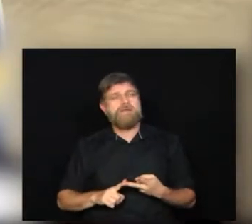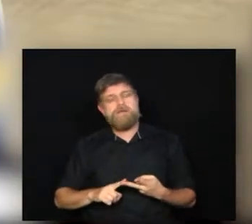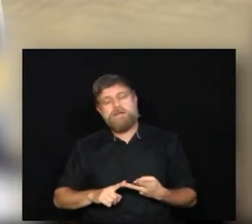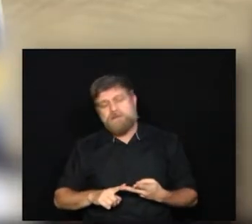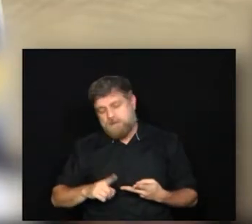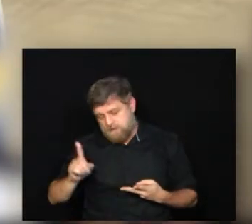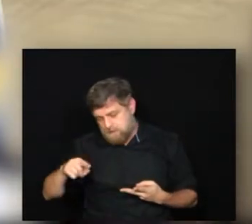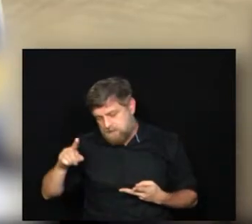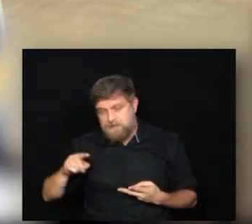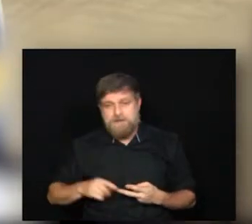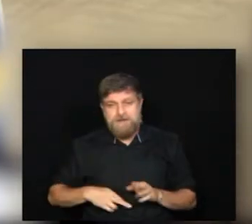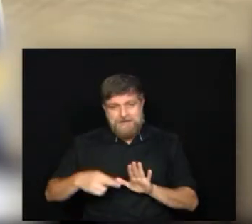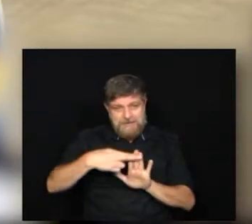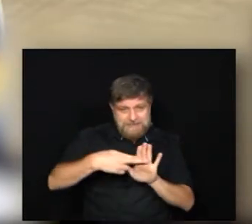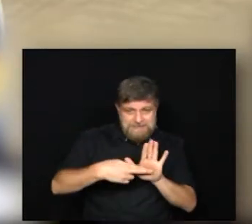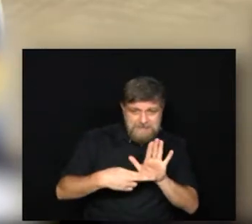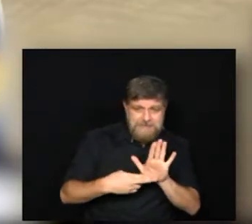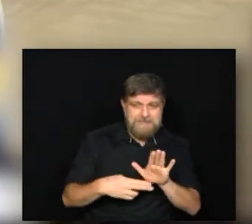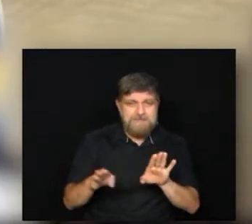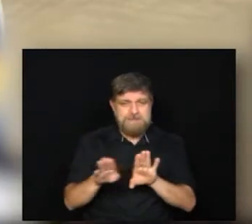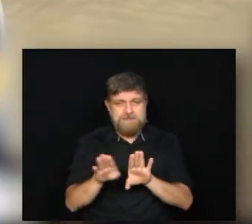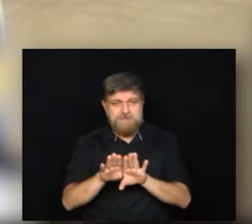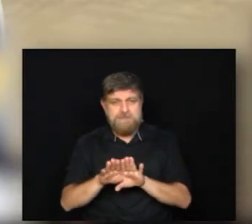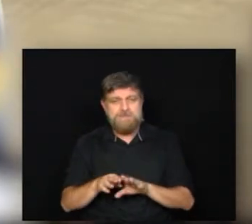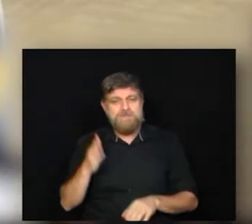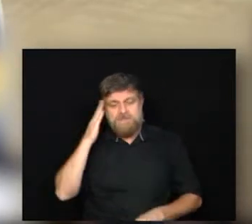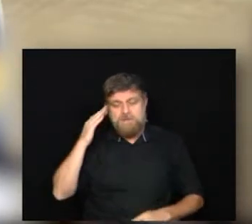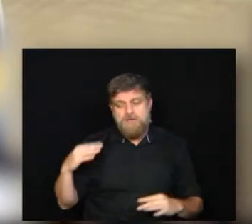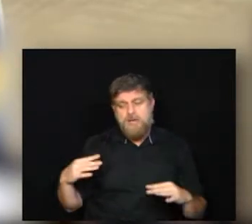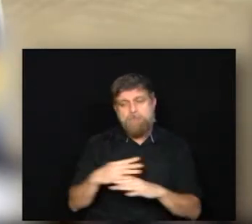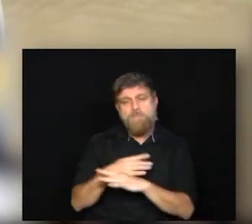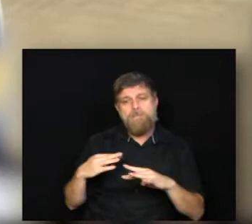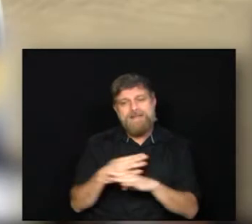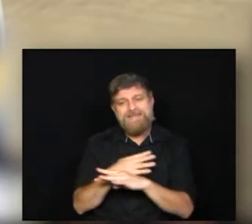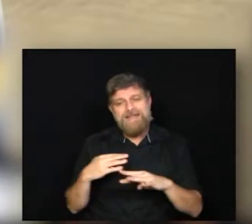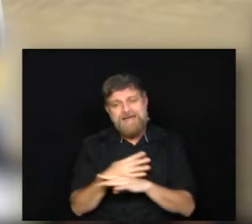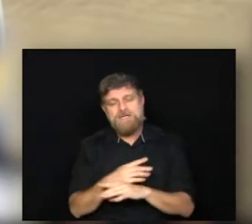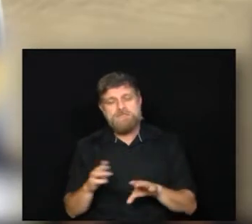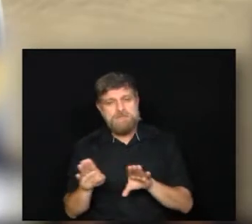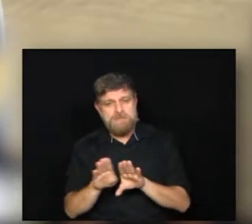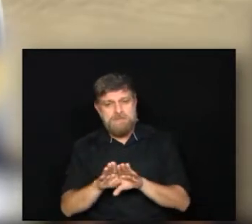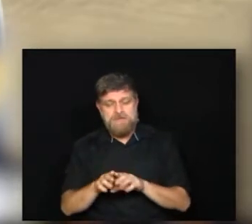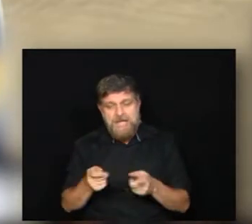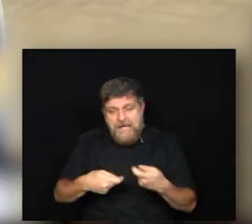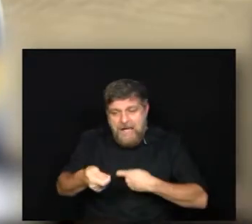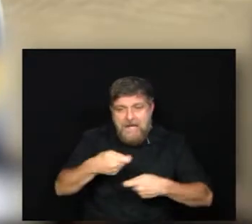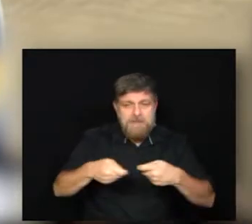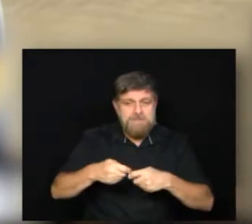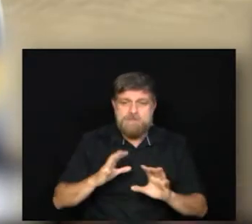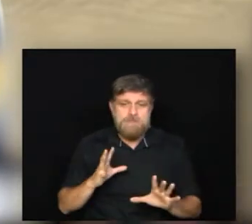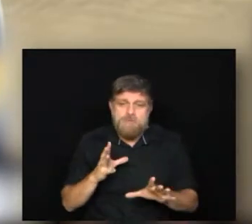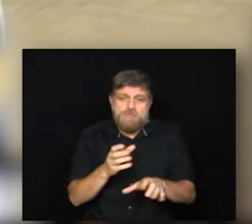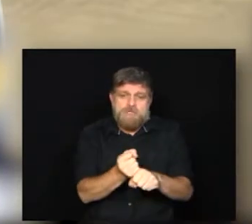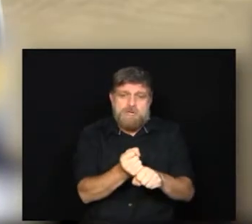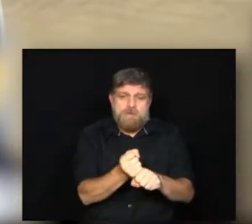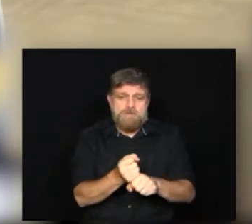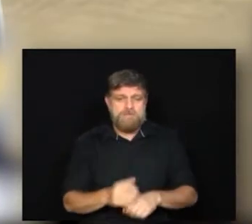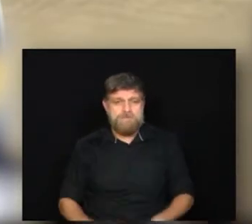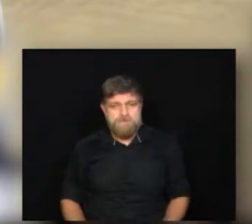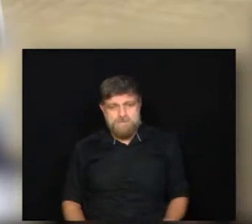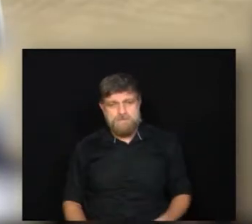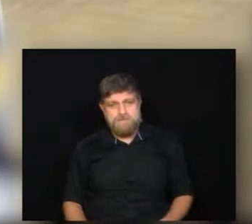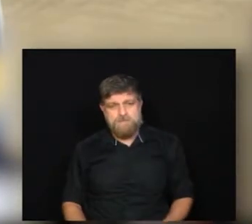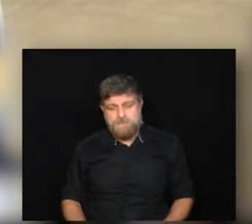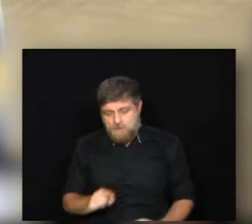as diretrizes, né, portanto, aí a mobilidade urbana, né, e a administração de modo geral. Então, isso